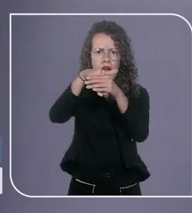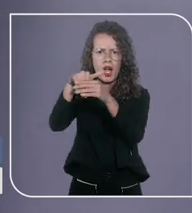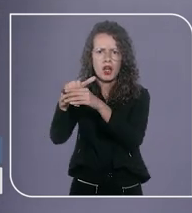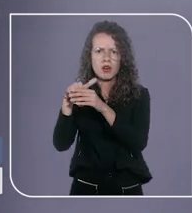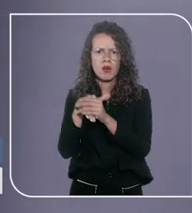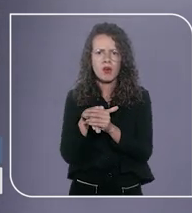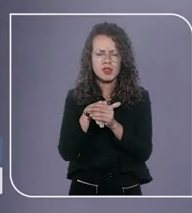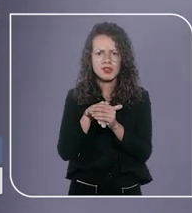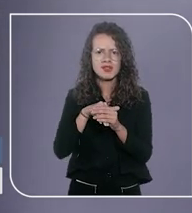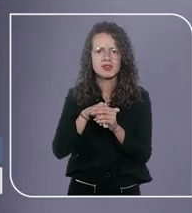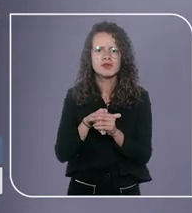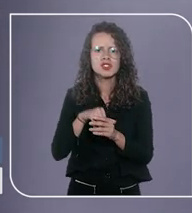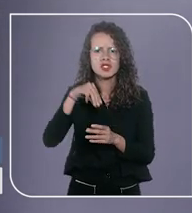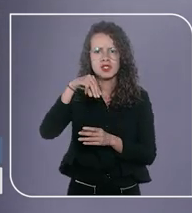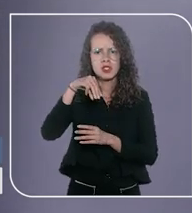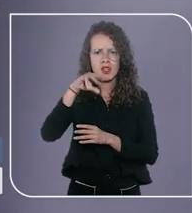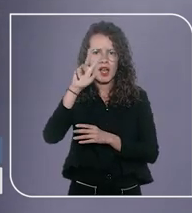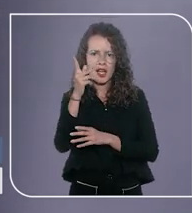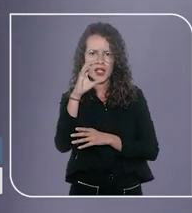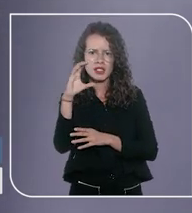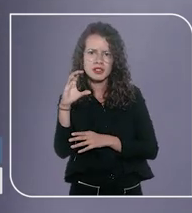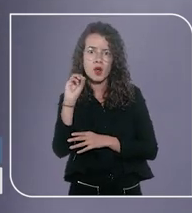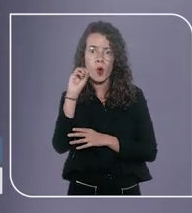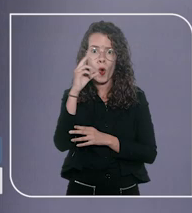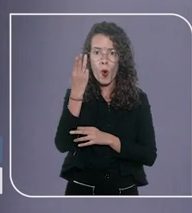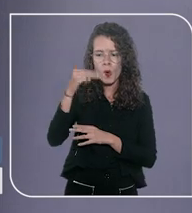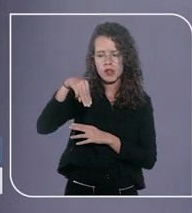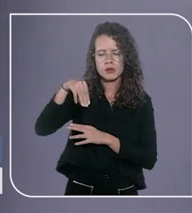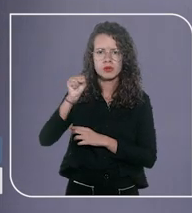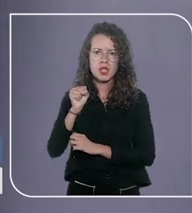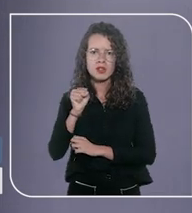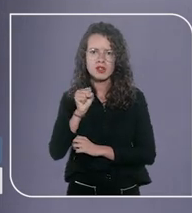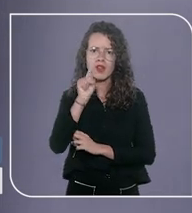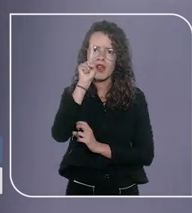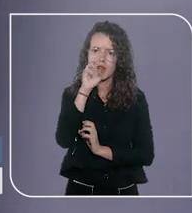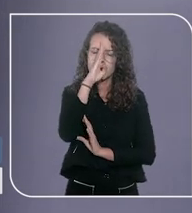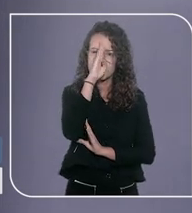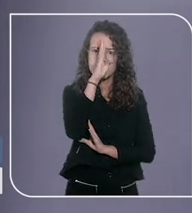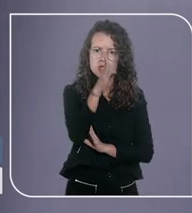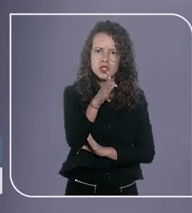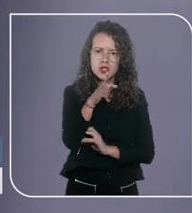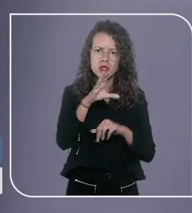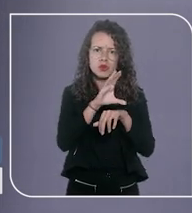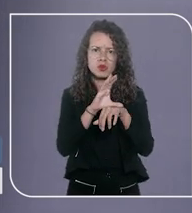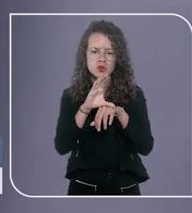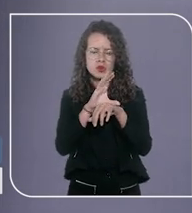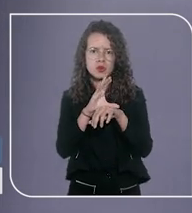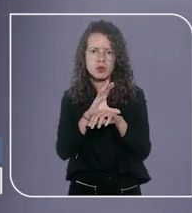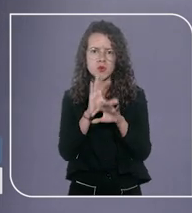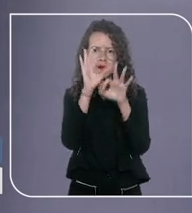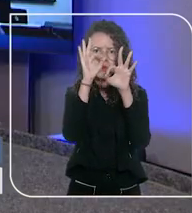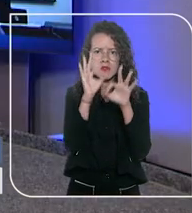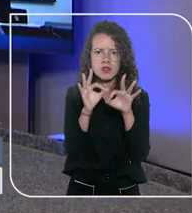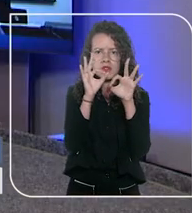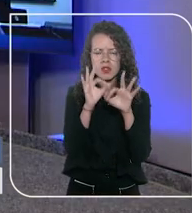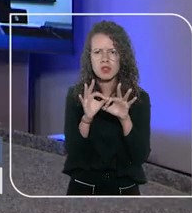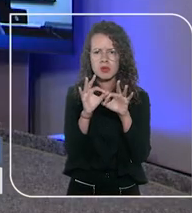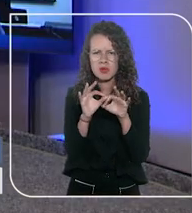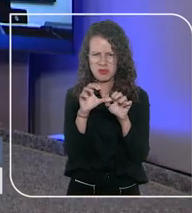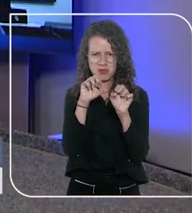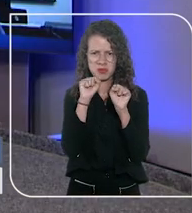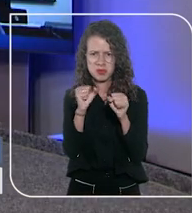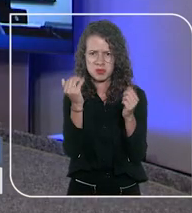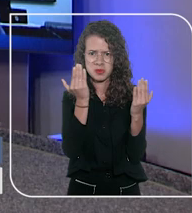de segurança, bem como aqueles com a finalidade de garantia constitucional, né, eles podem servir como